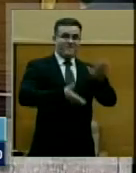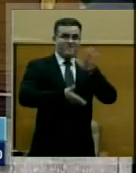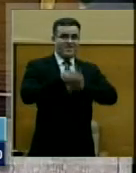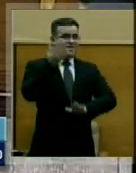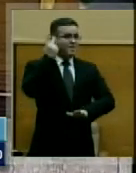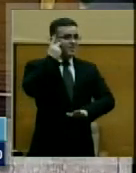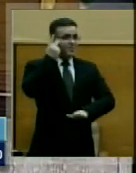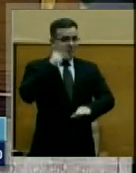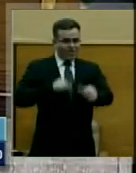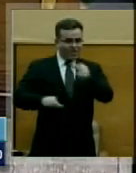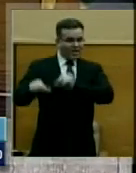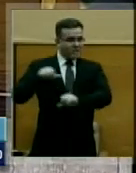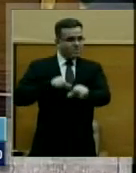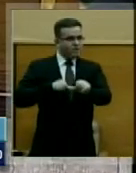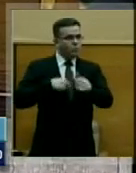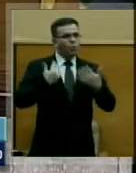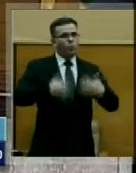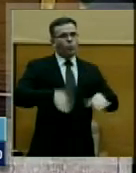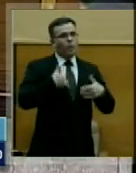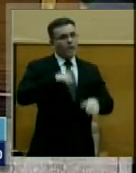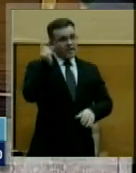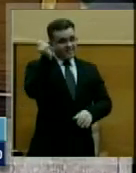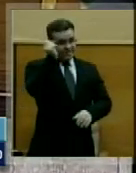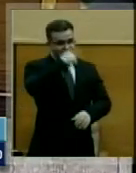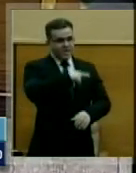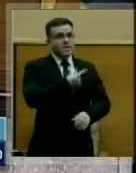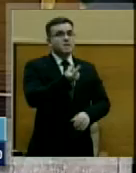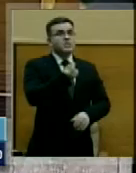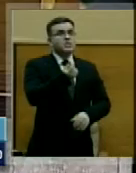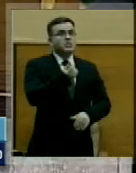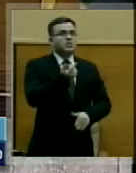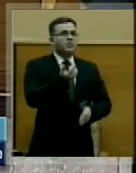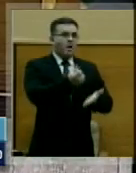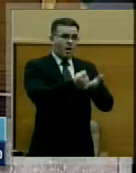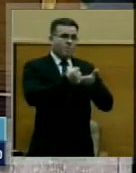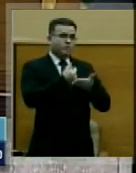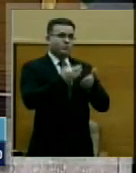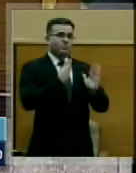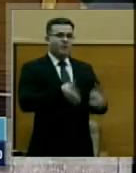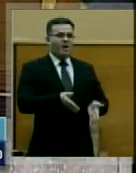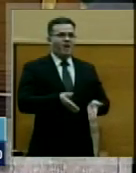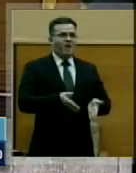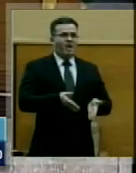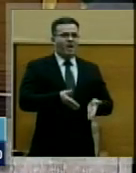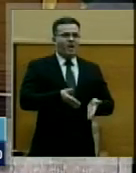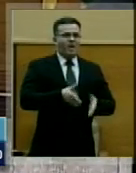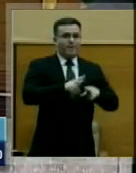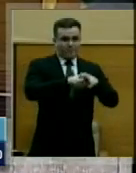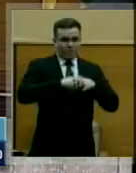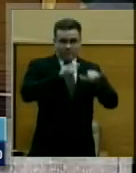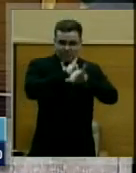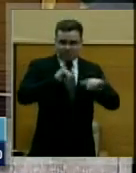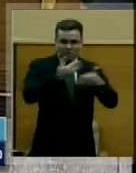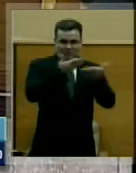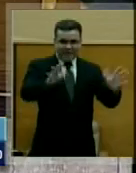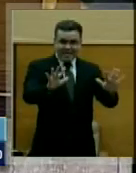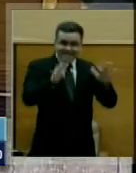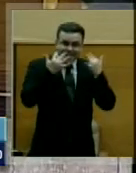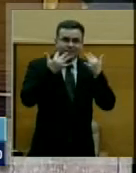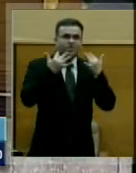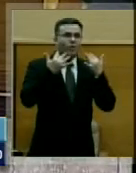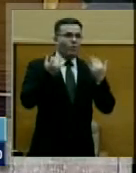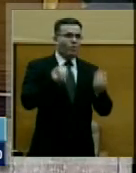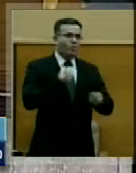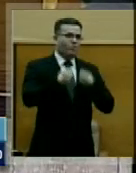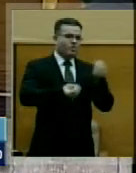transplante, porque provavelmente não vai contar com uma ajuda como essa que eu tive. Por isso que eu estou chamando a atenção disso aqui agora. Então, ele conversou com o